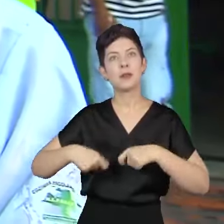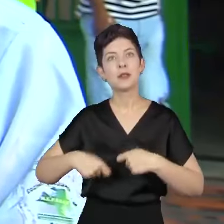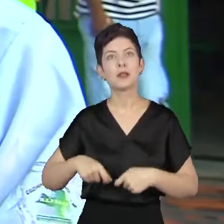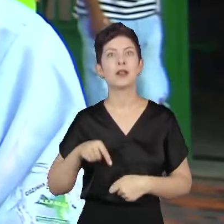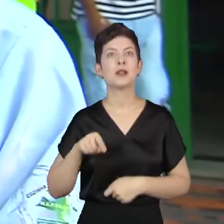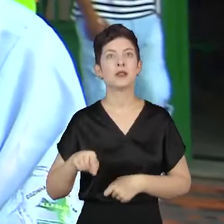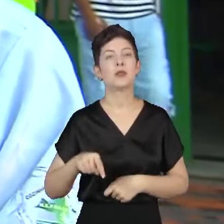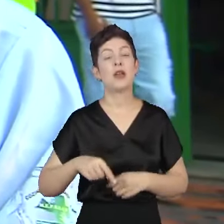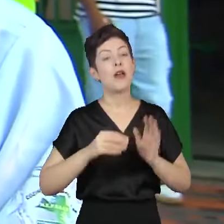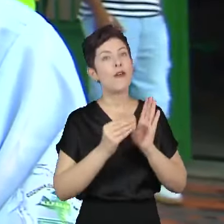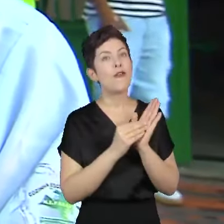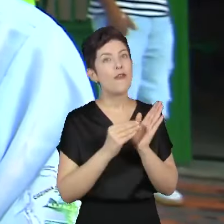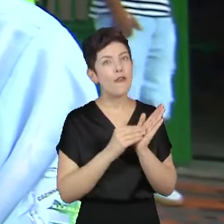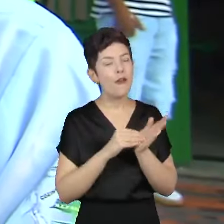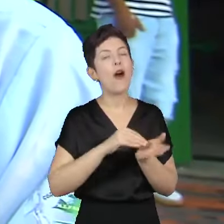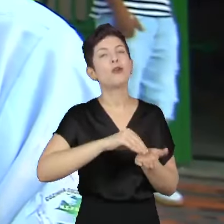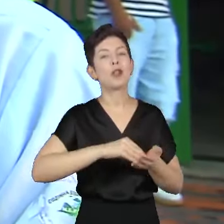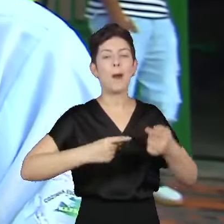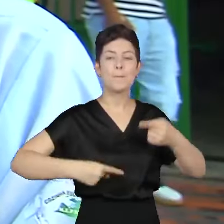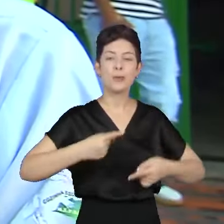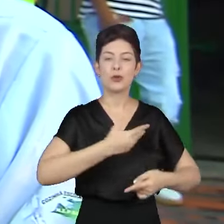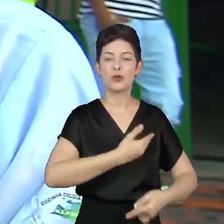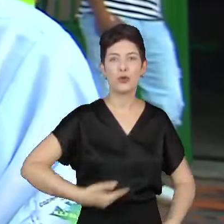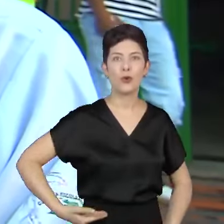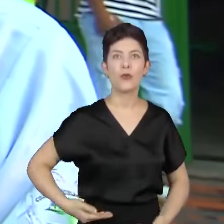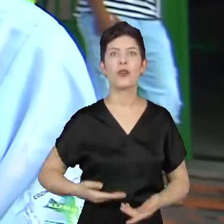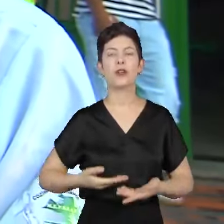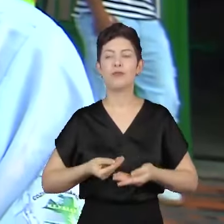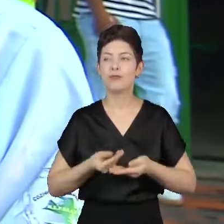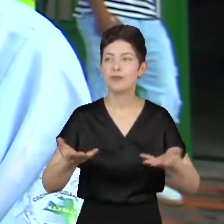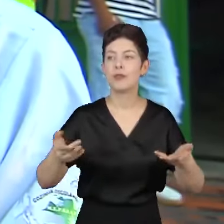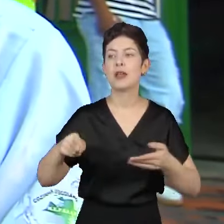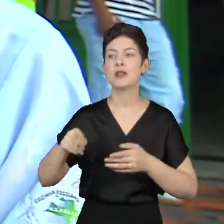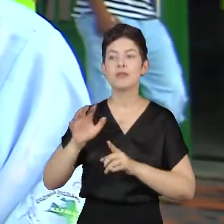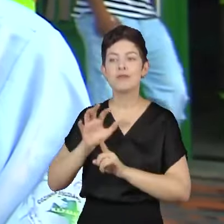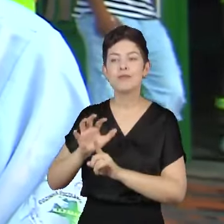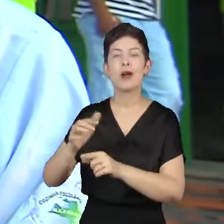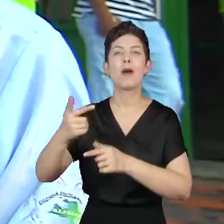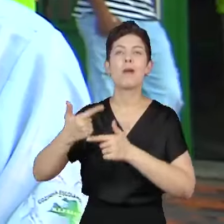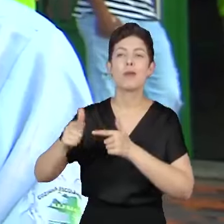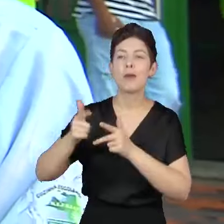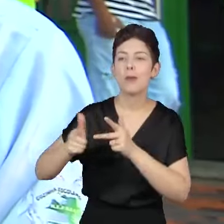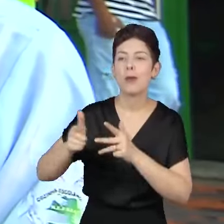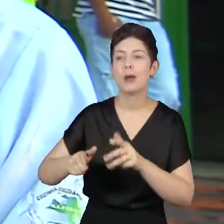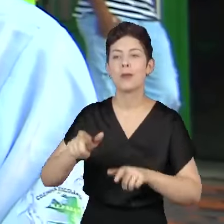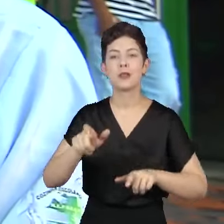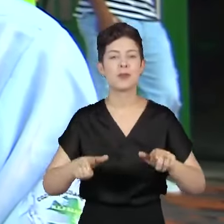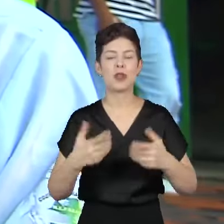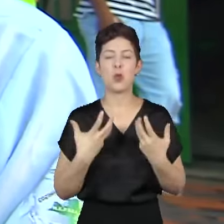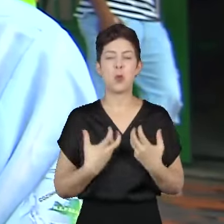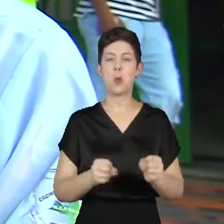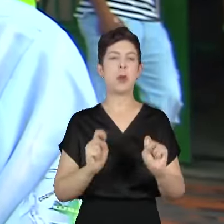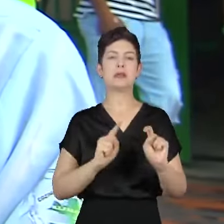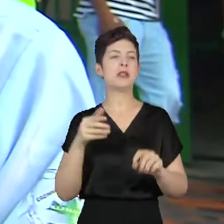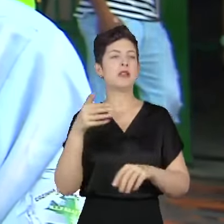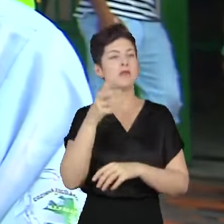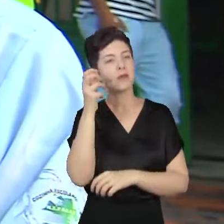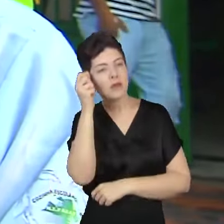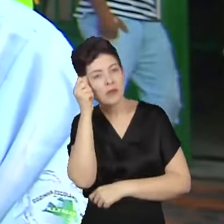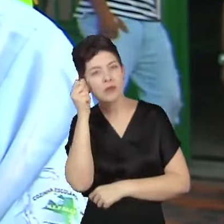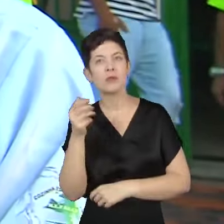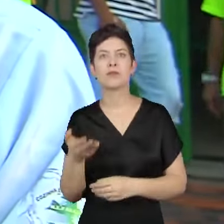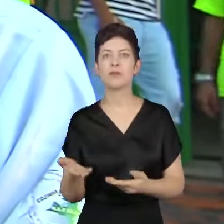falta de política pública, isso gera muitos problemas, que faz com que a população de rua recuse ir para um abrigo onde